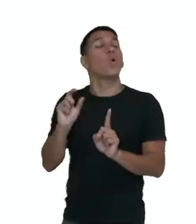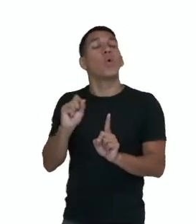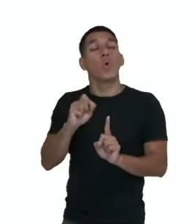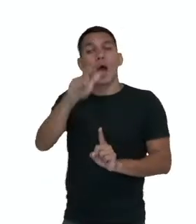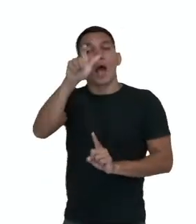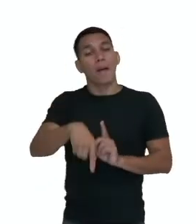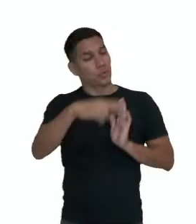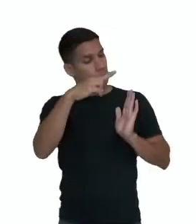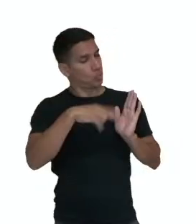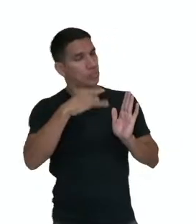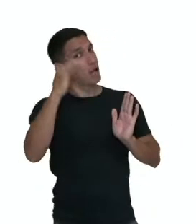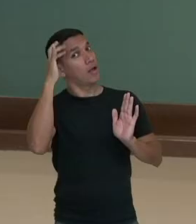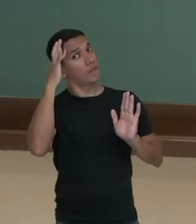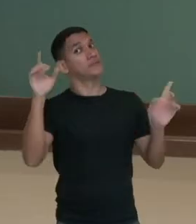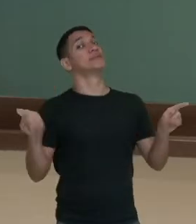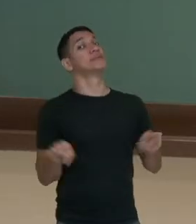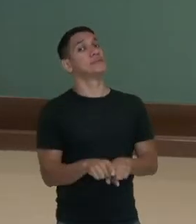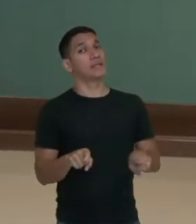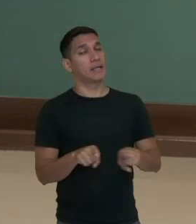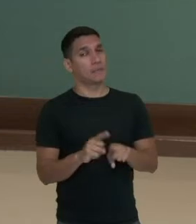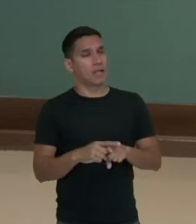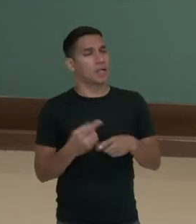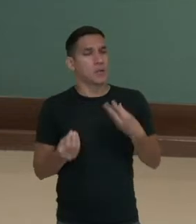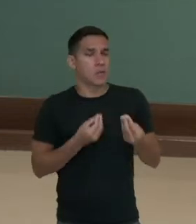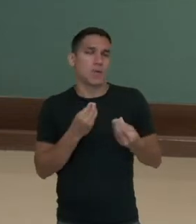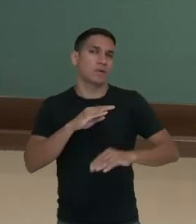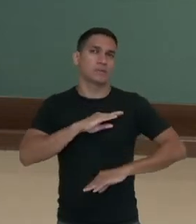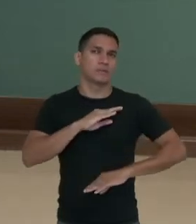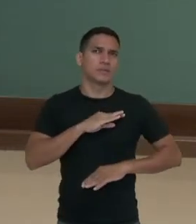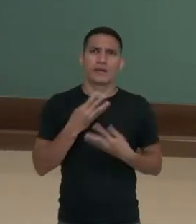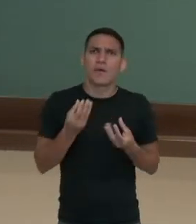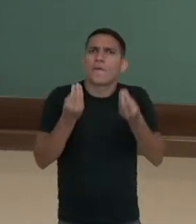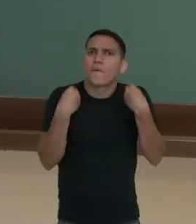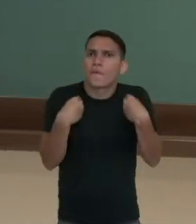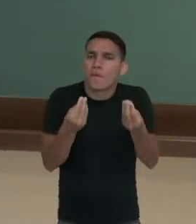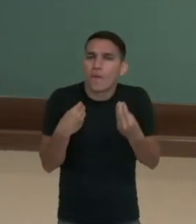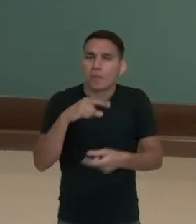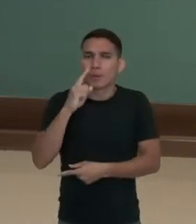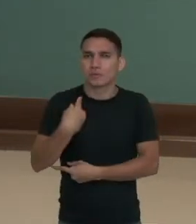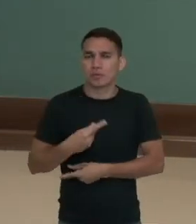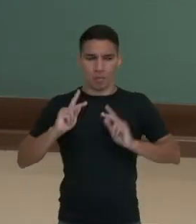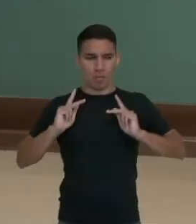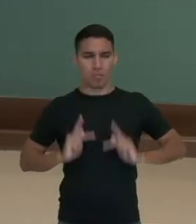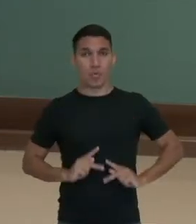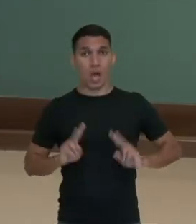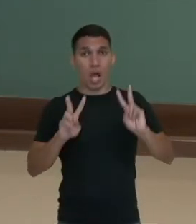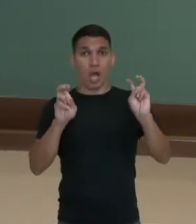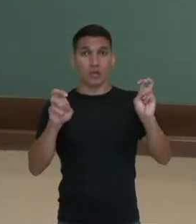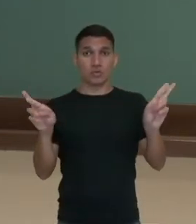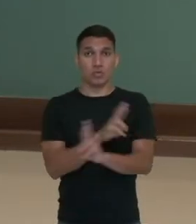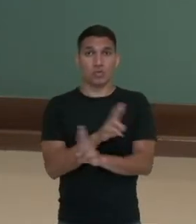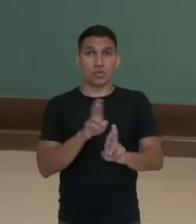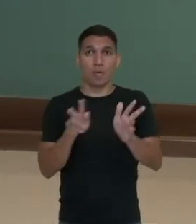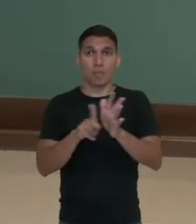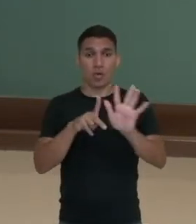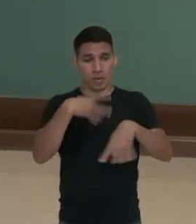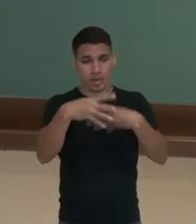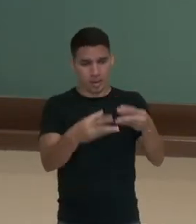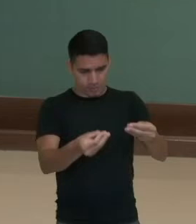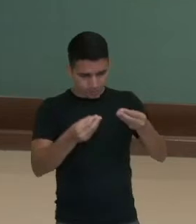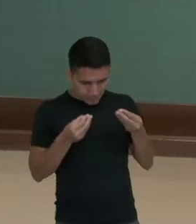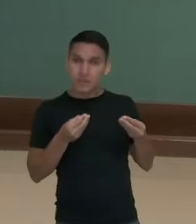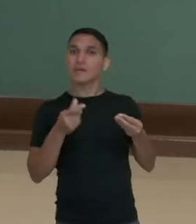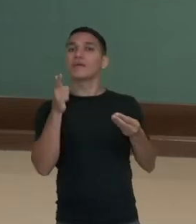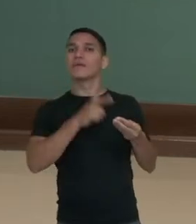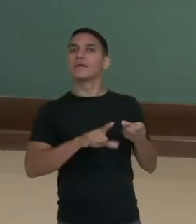leitor também reflita, de certo modo, né, sobre como é que nós estamos agindo em relação aos presentes, em